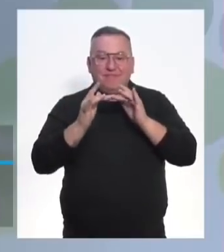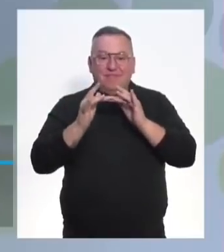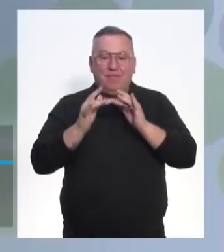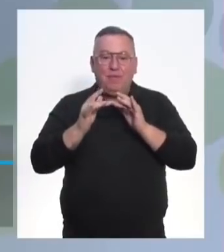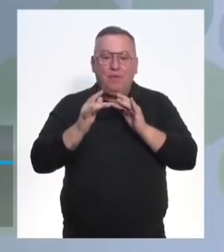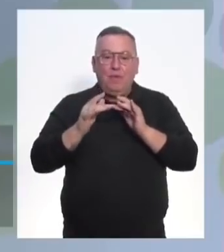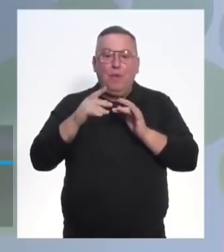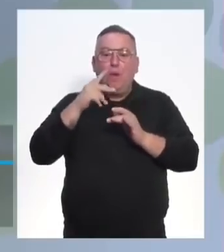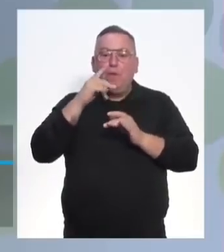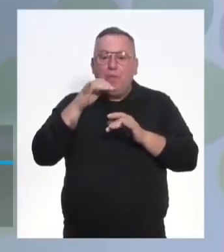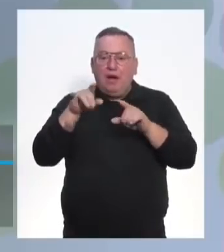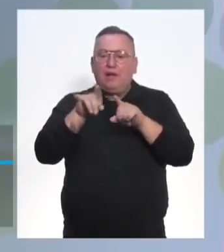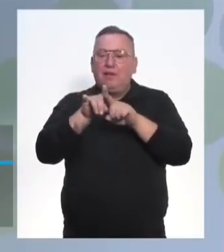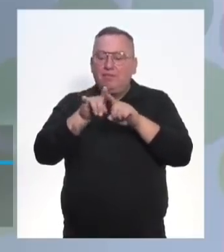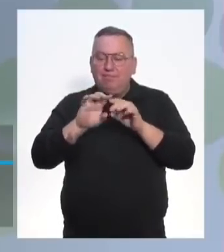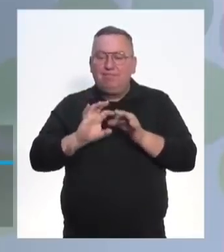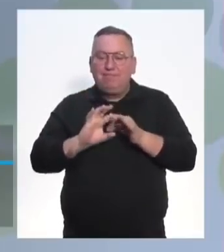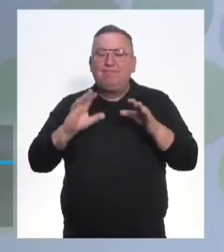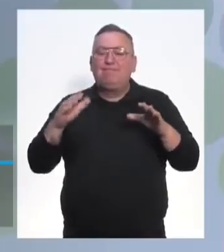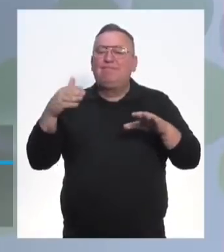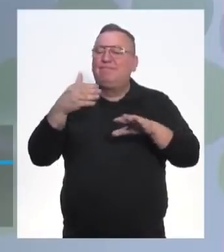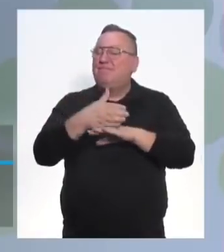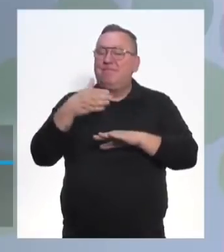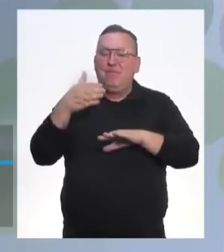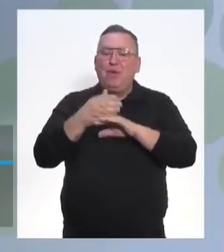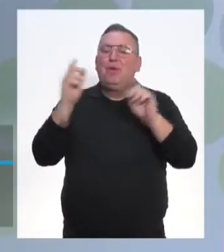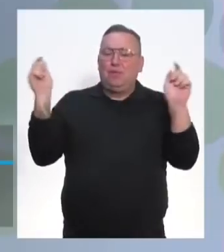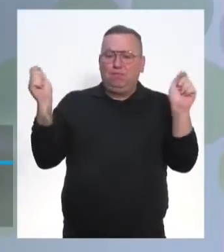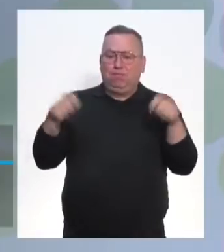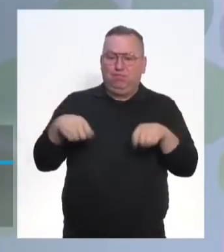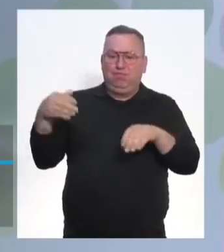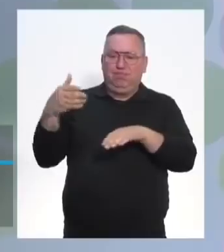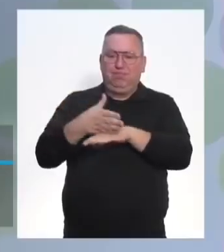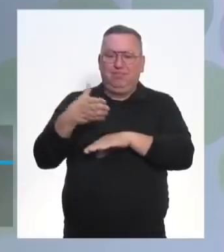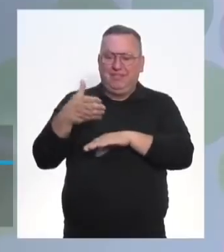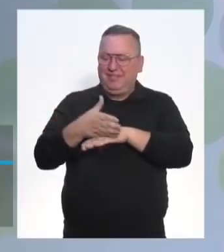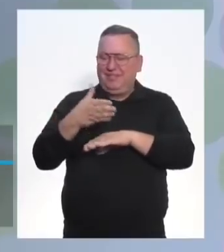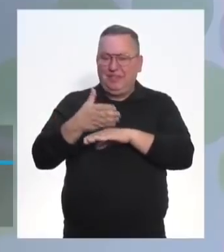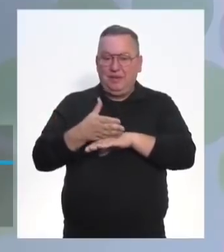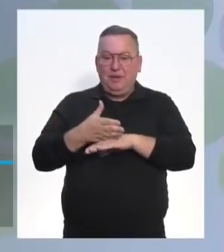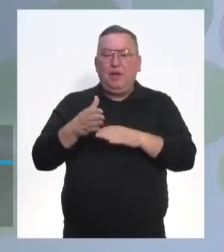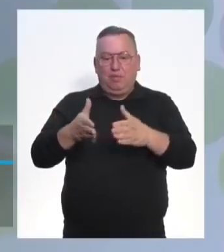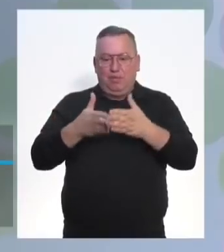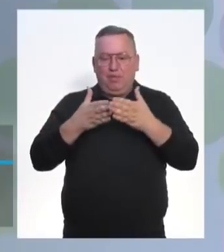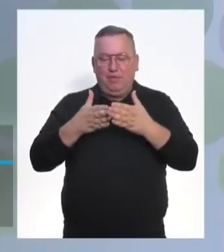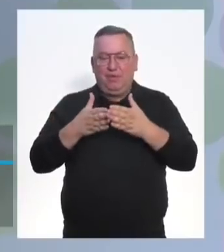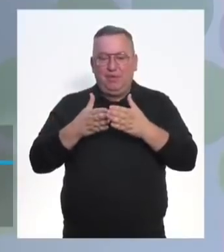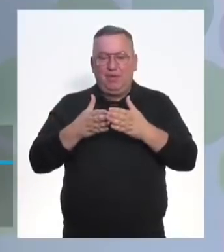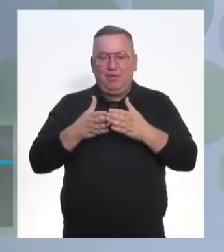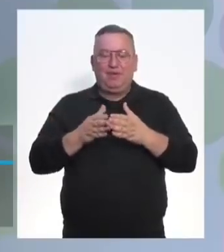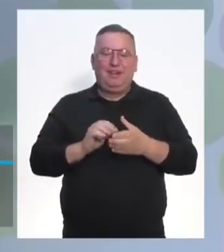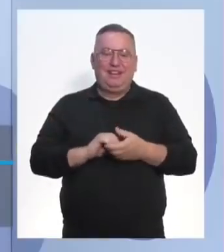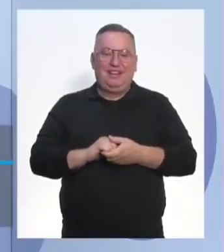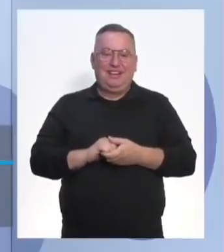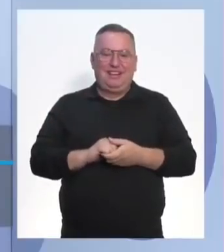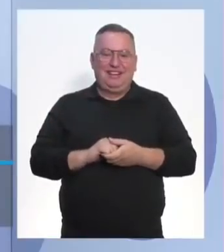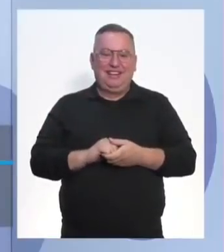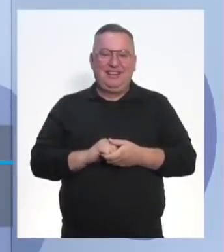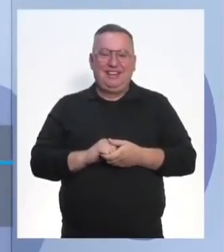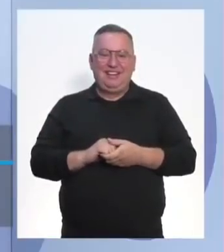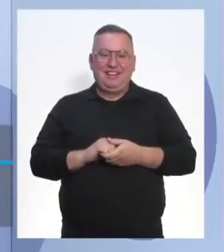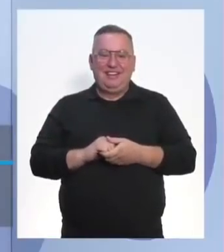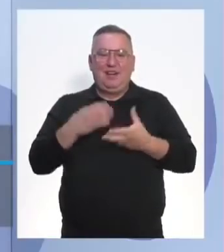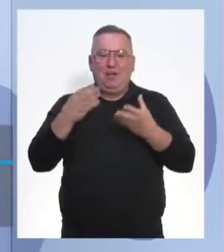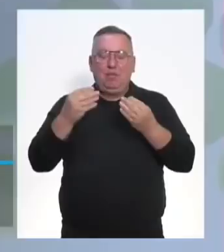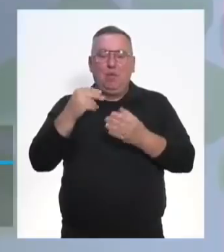pais também estão dispostos a participar, podem participar, né, Ale? Oh, por favor, não só pode como deve.